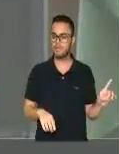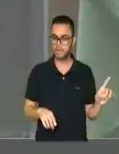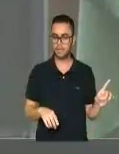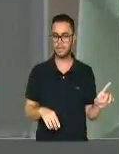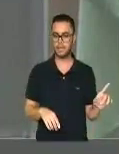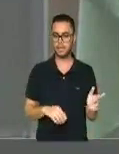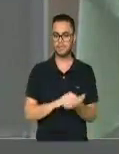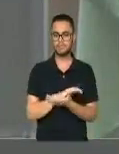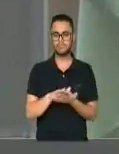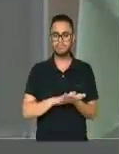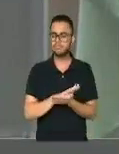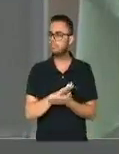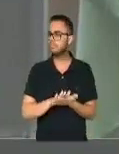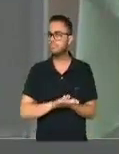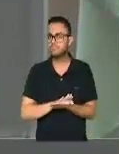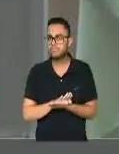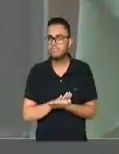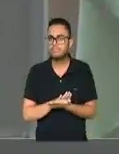absolutamente nada.